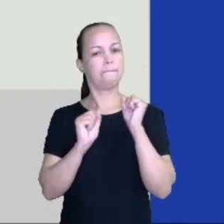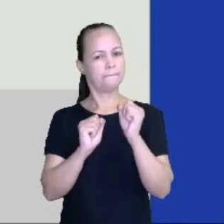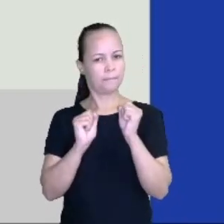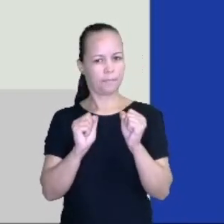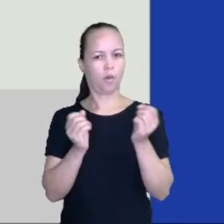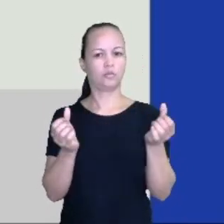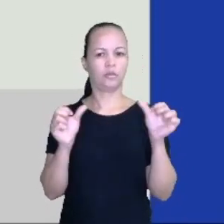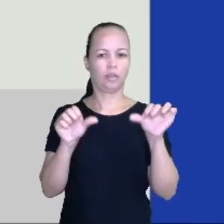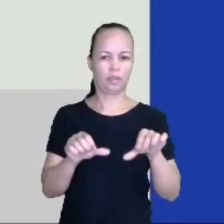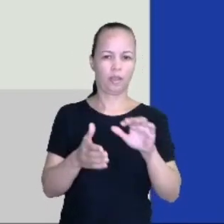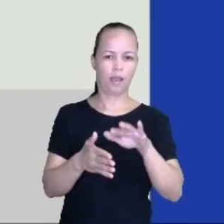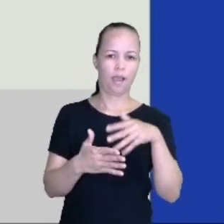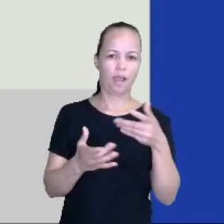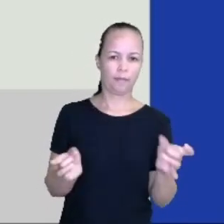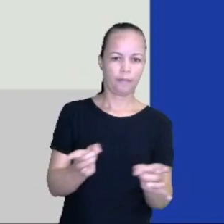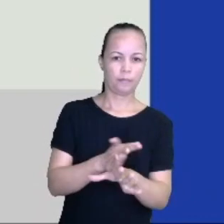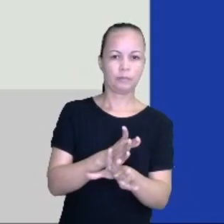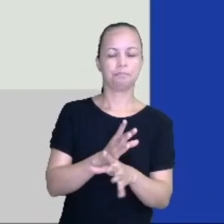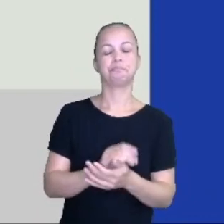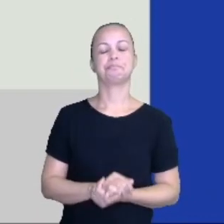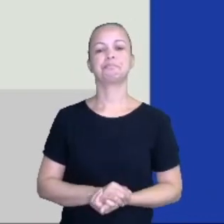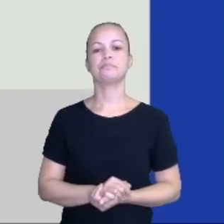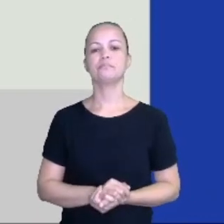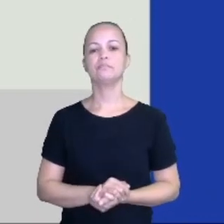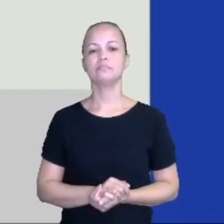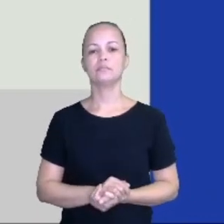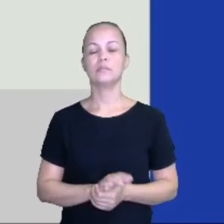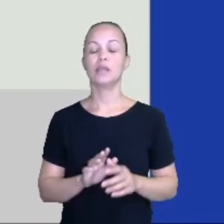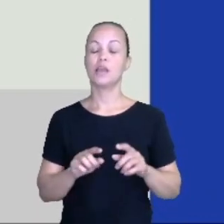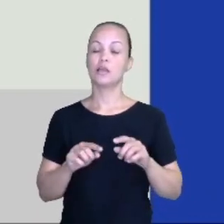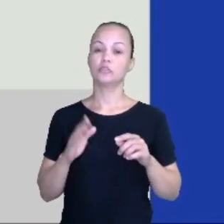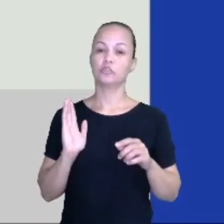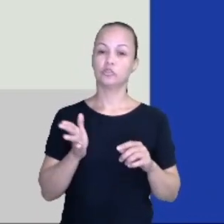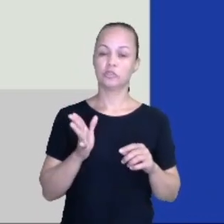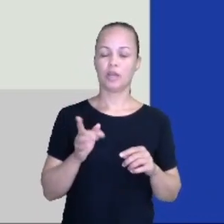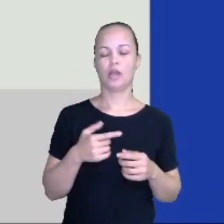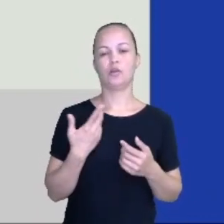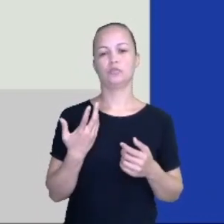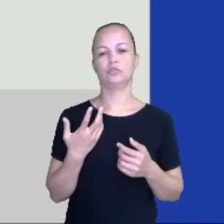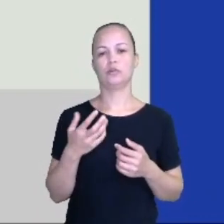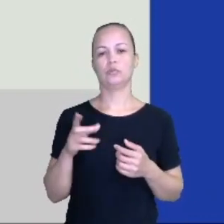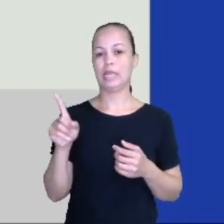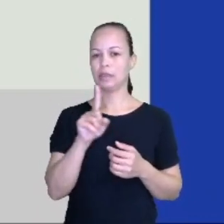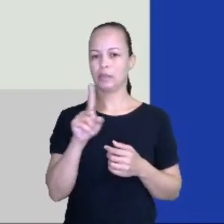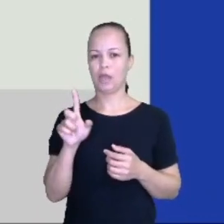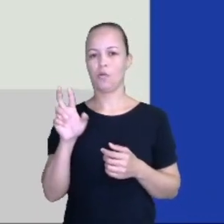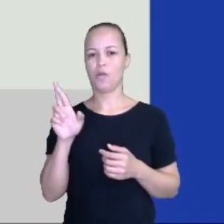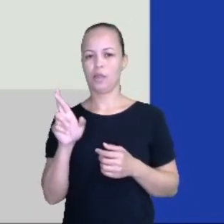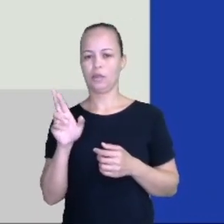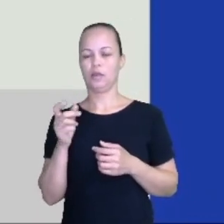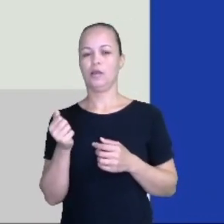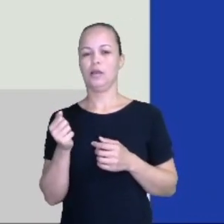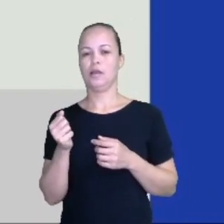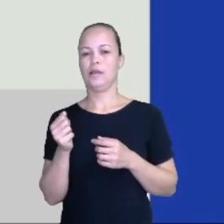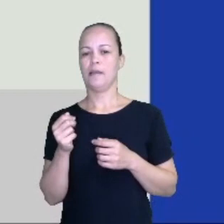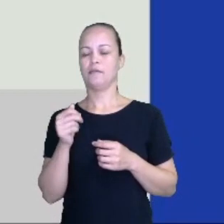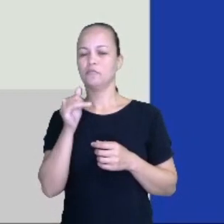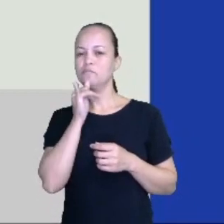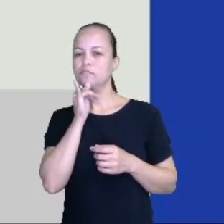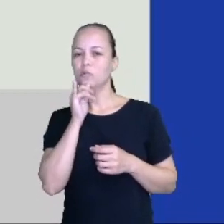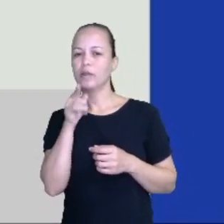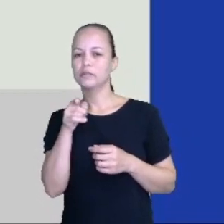acabar, ok? Já os recursos não renováveis, você pode ver aí na imagem, por exemplo,